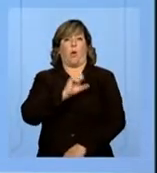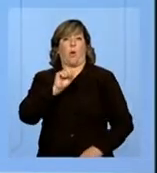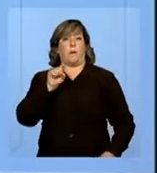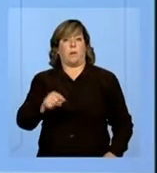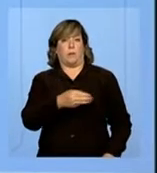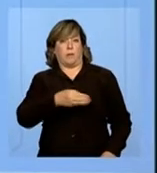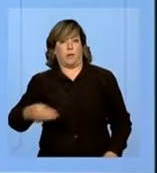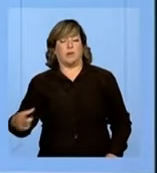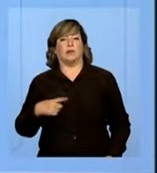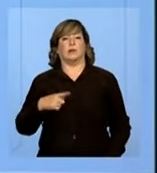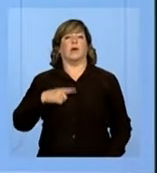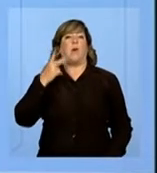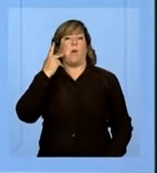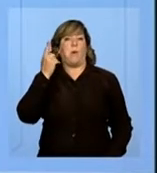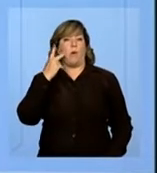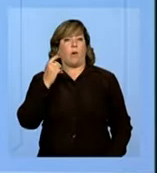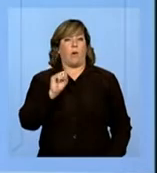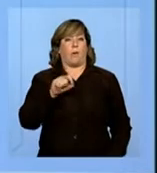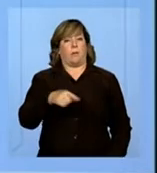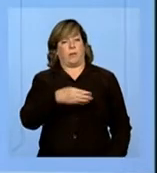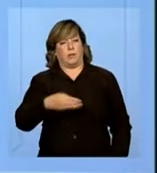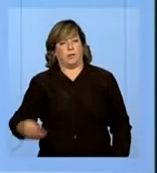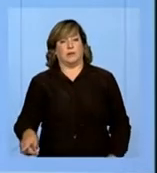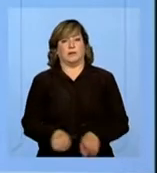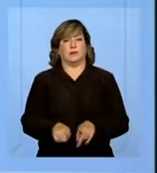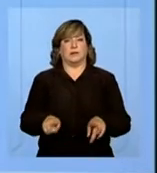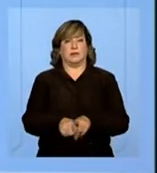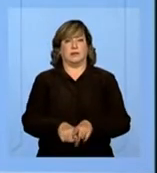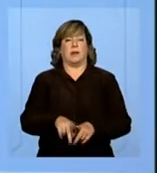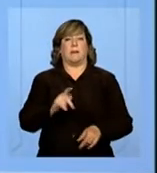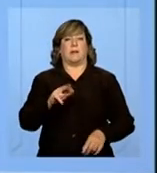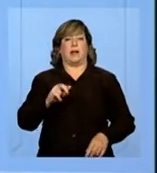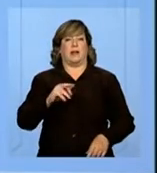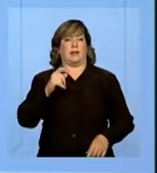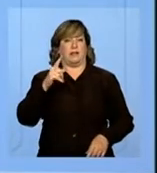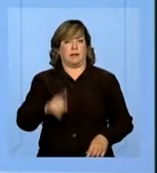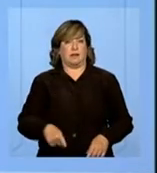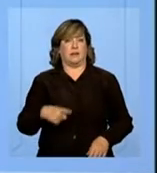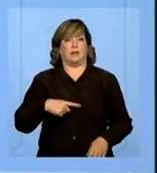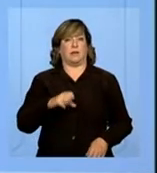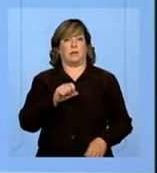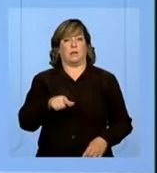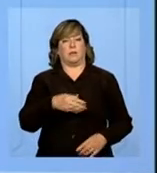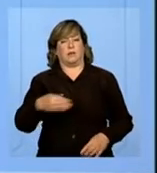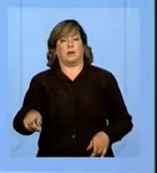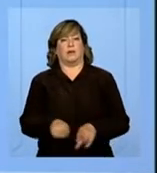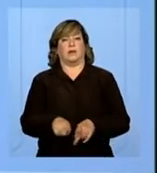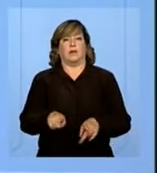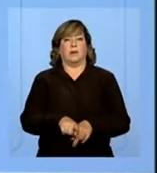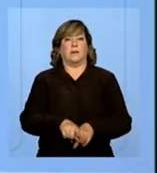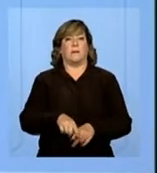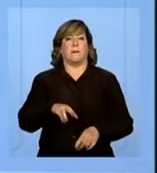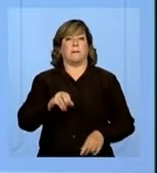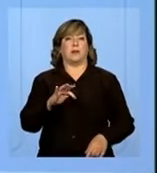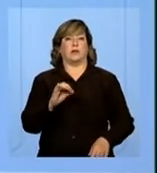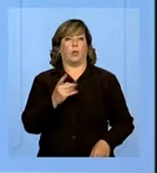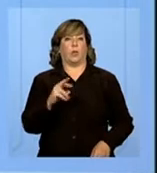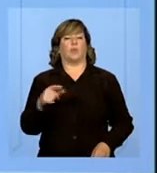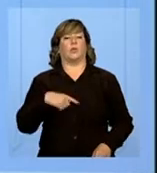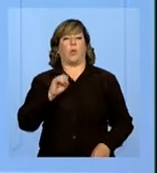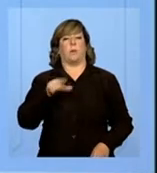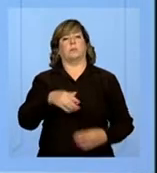8730 Ceará 8.417 Paraná 8337 Mato Grosso 8057